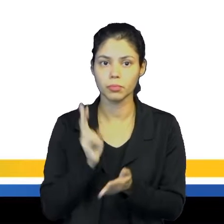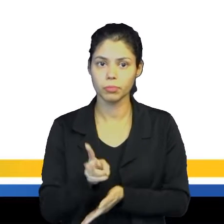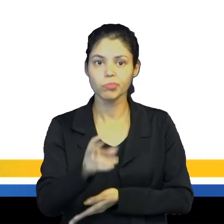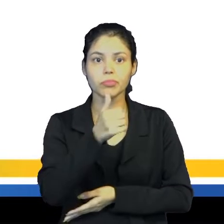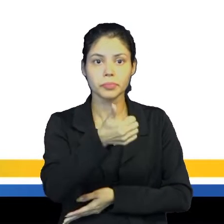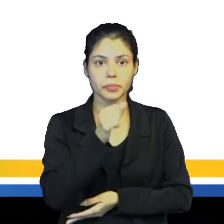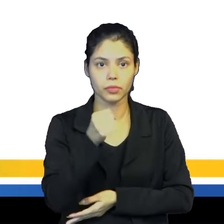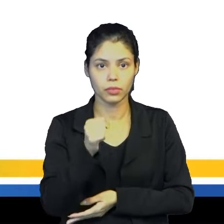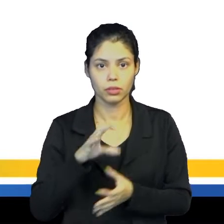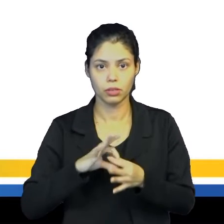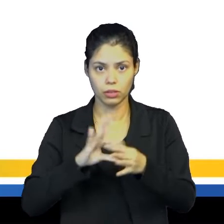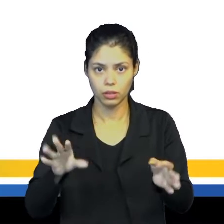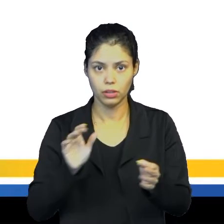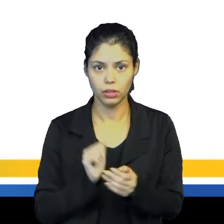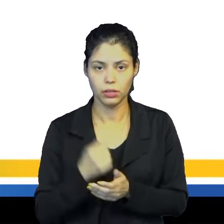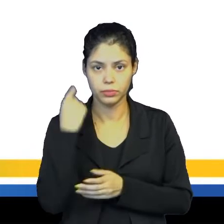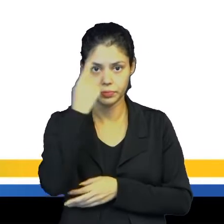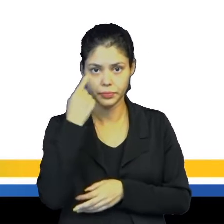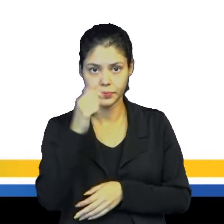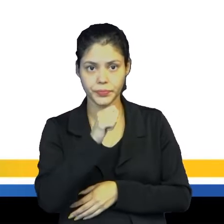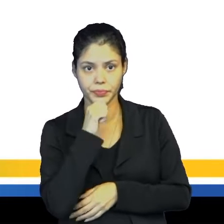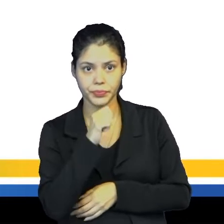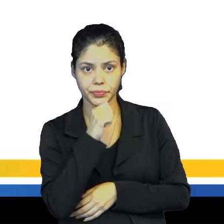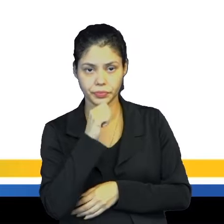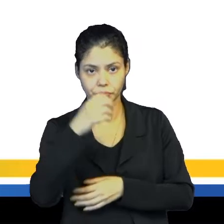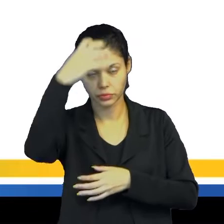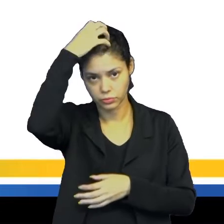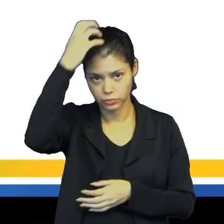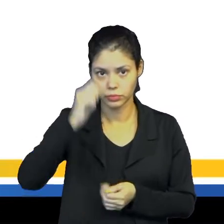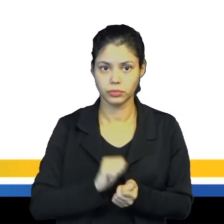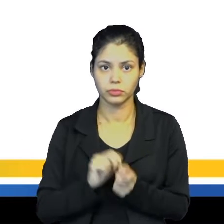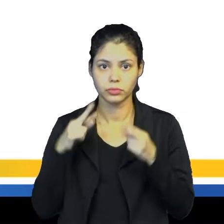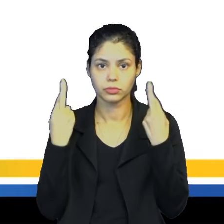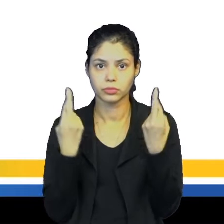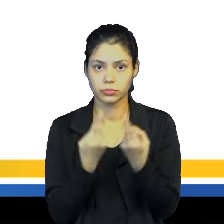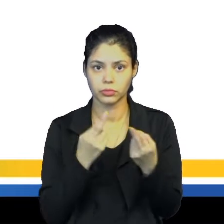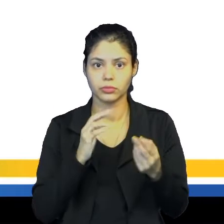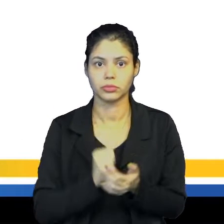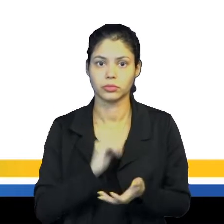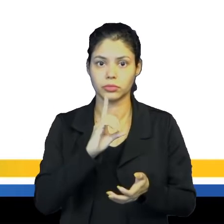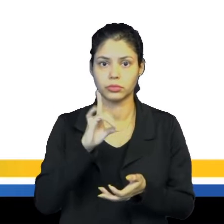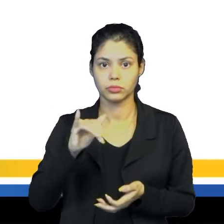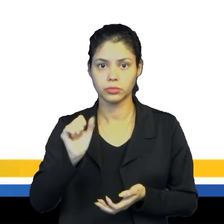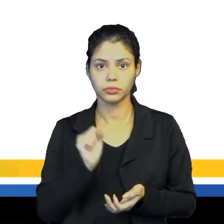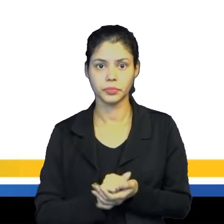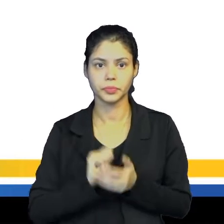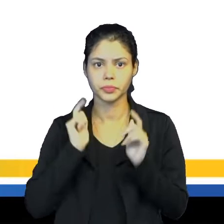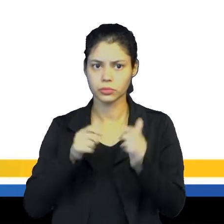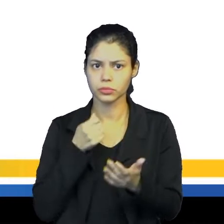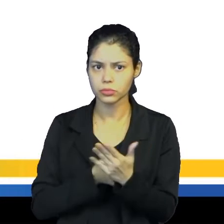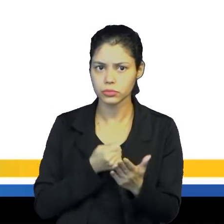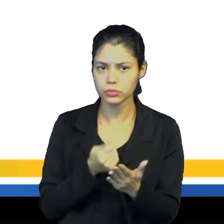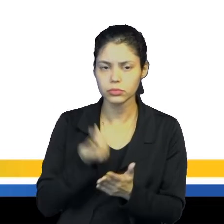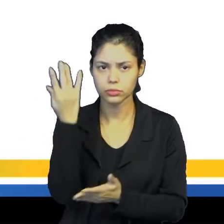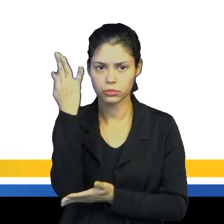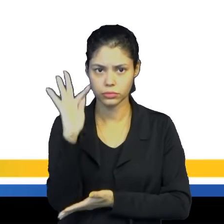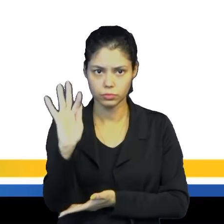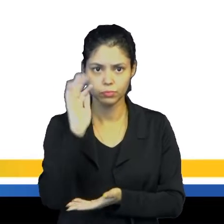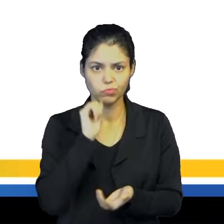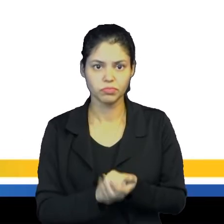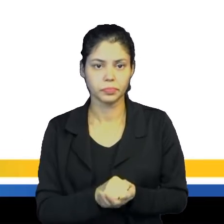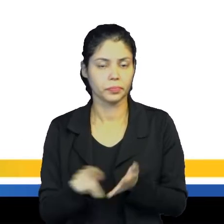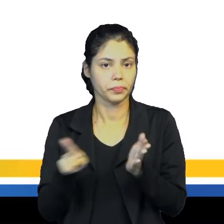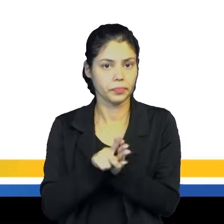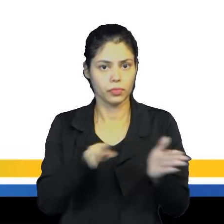processo de libertação. Os espanhóis fiéis ao rei, né, se reuniram ali em Cádiz para resistir, né, ao seu domínio francês. Por